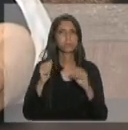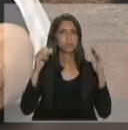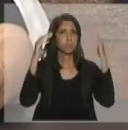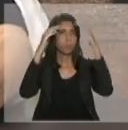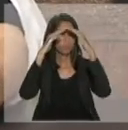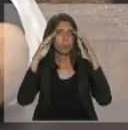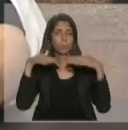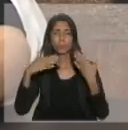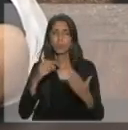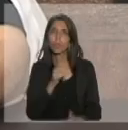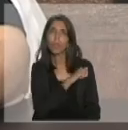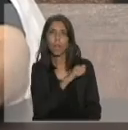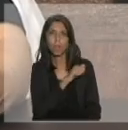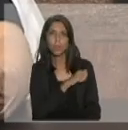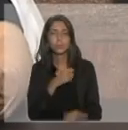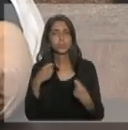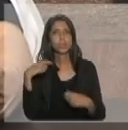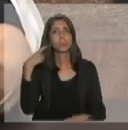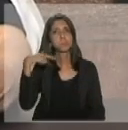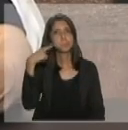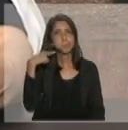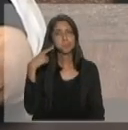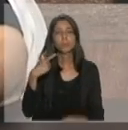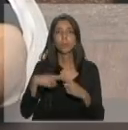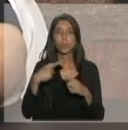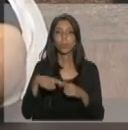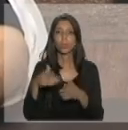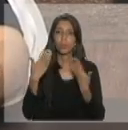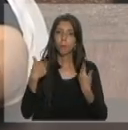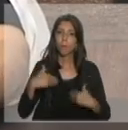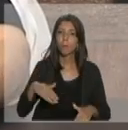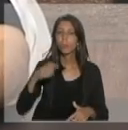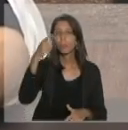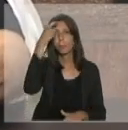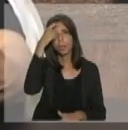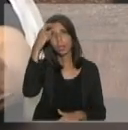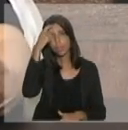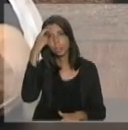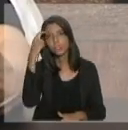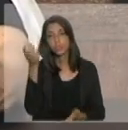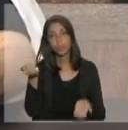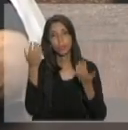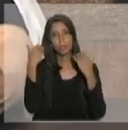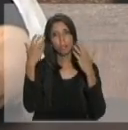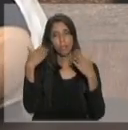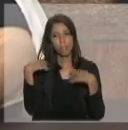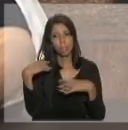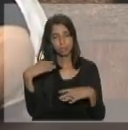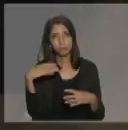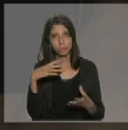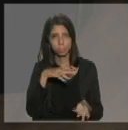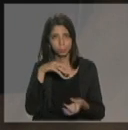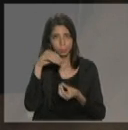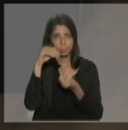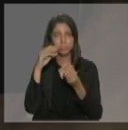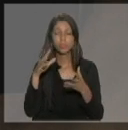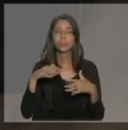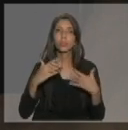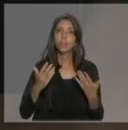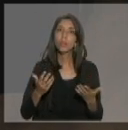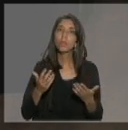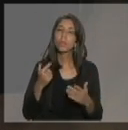ou seja um aluno, tem que aprender direito, porque nós estamos mexendo com o corpo, com a mente e com a alma, com o espírito.